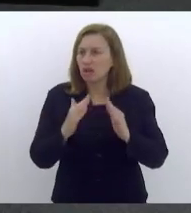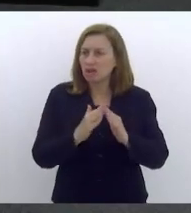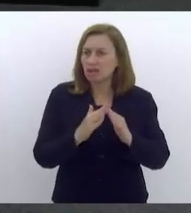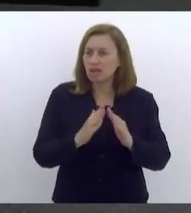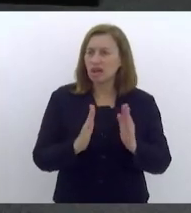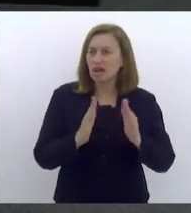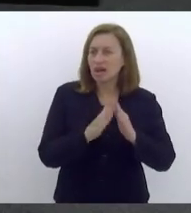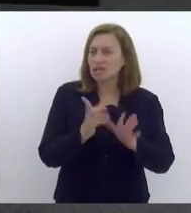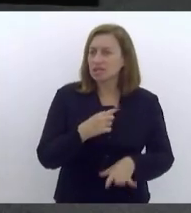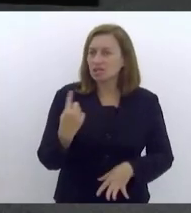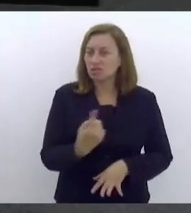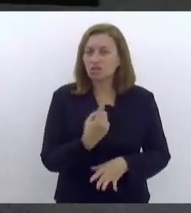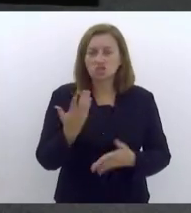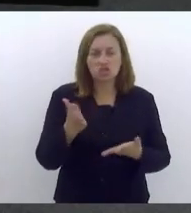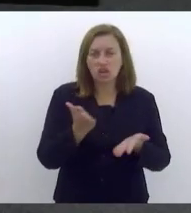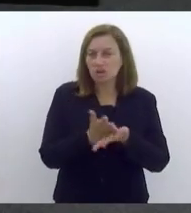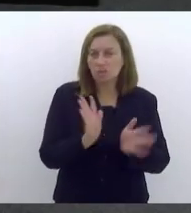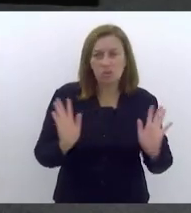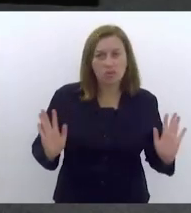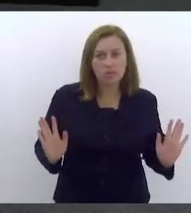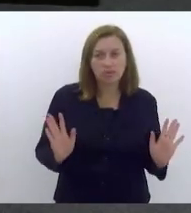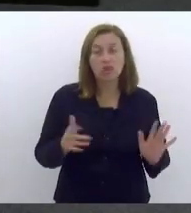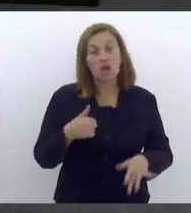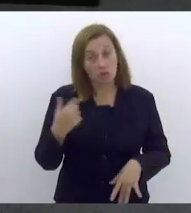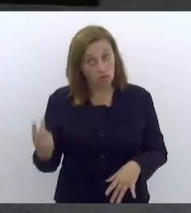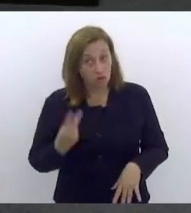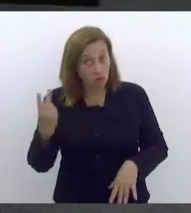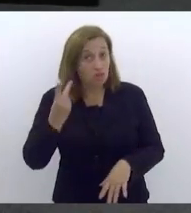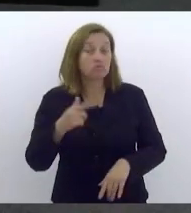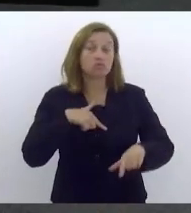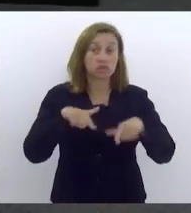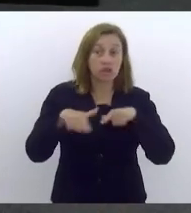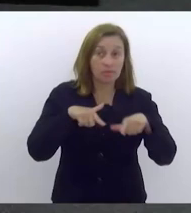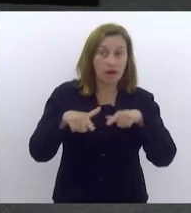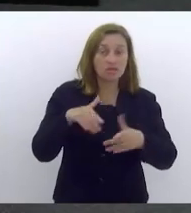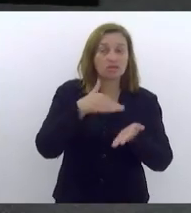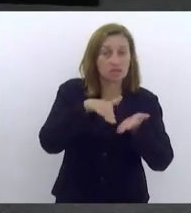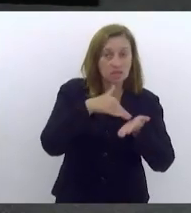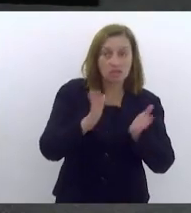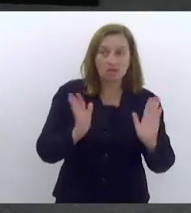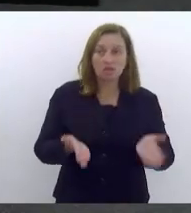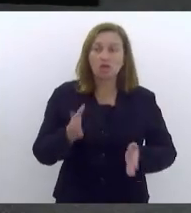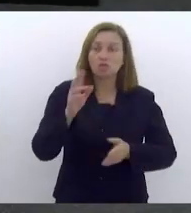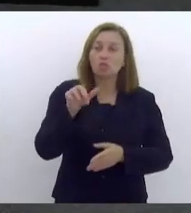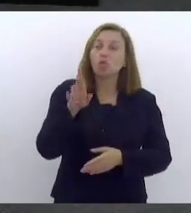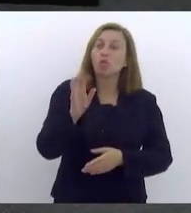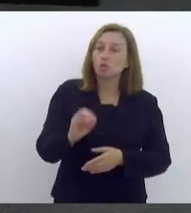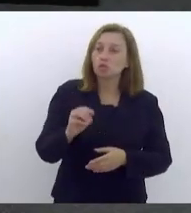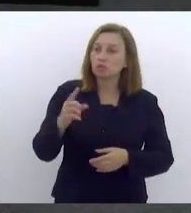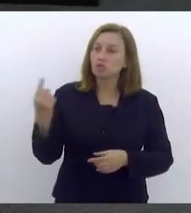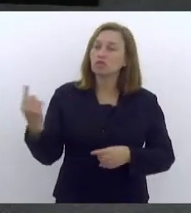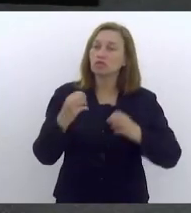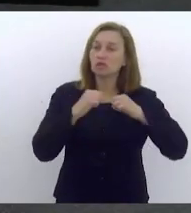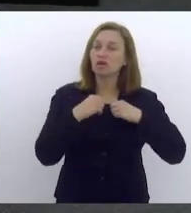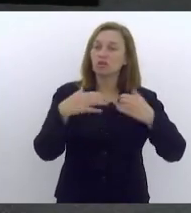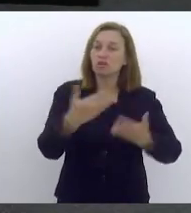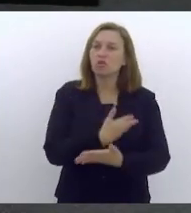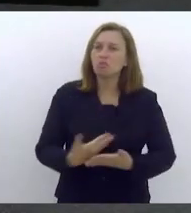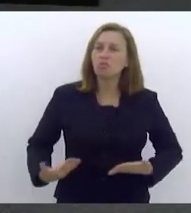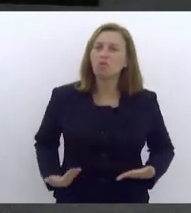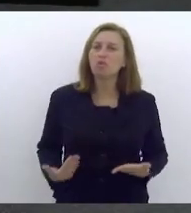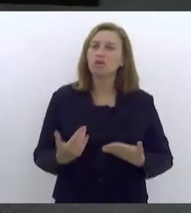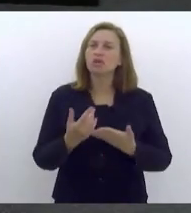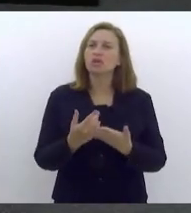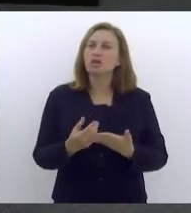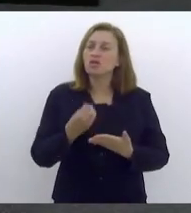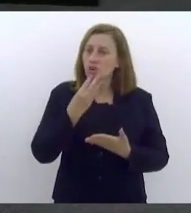Casa da Gente, que já foi extinto. E aí eu valorizo o trabalho do secretário atual, Bruno Dauari, que veio na audiência pública que nós fizemos, e